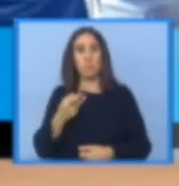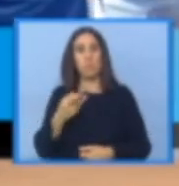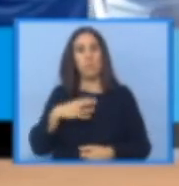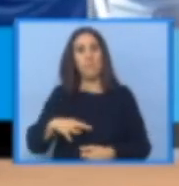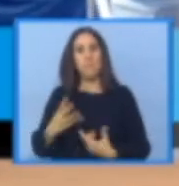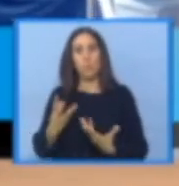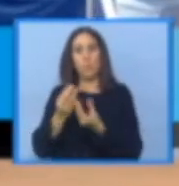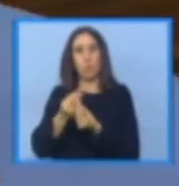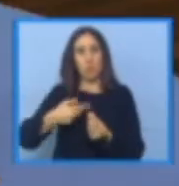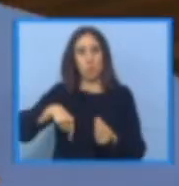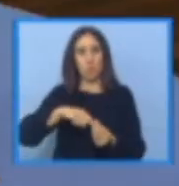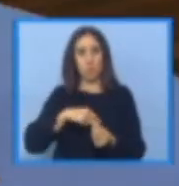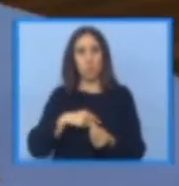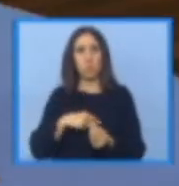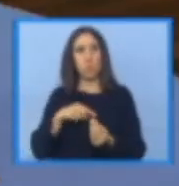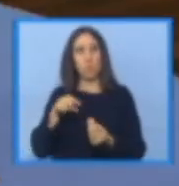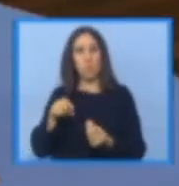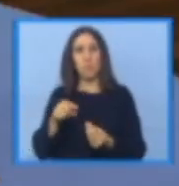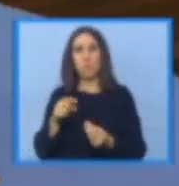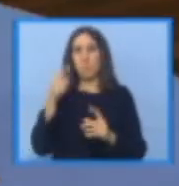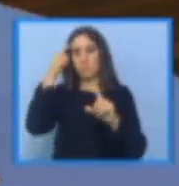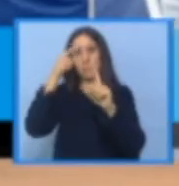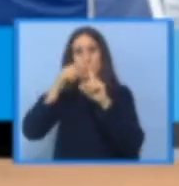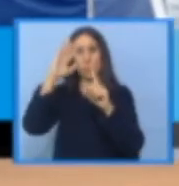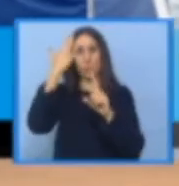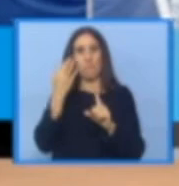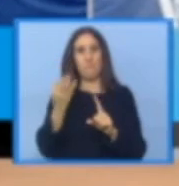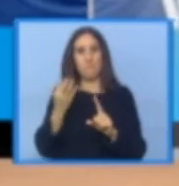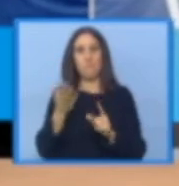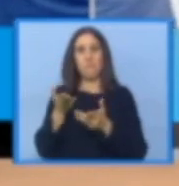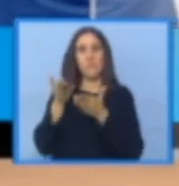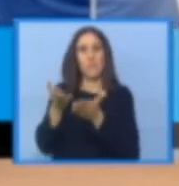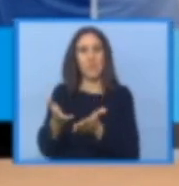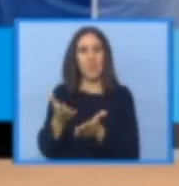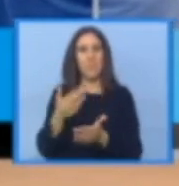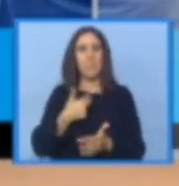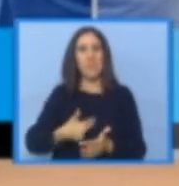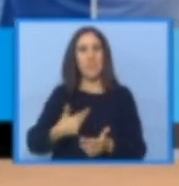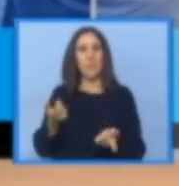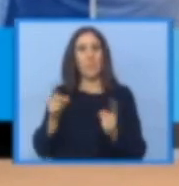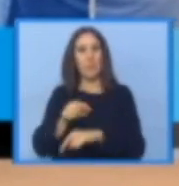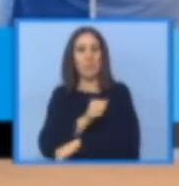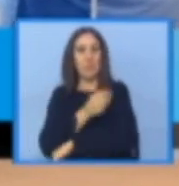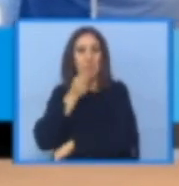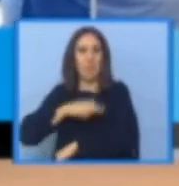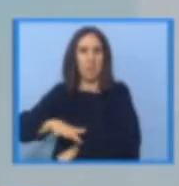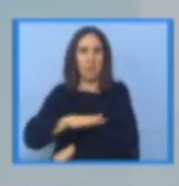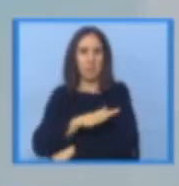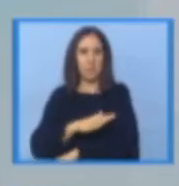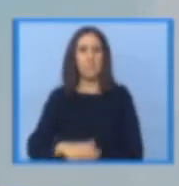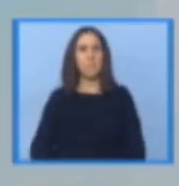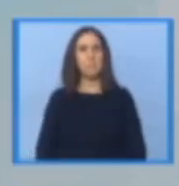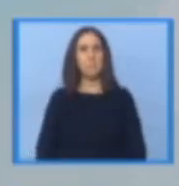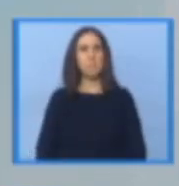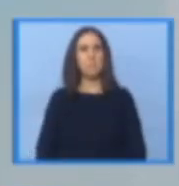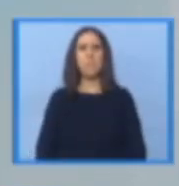queiram unir a nós nesta grande missão que é, de facto, ajudar os cristãos a voltarem para as suas terras. E para além destas